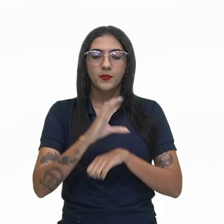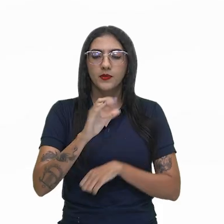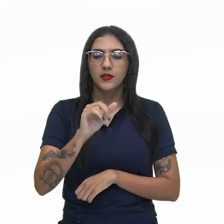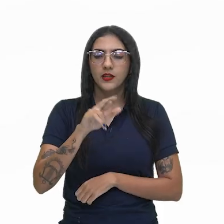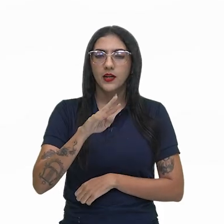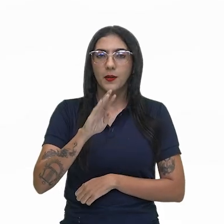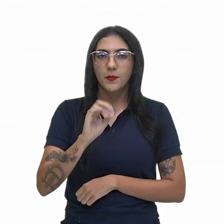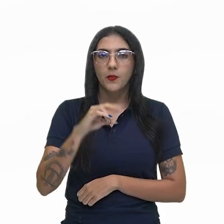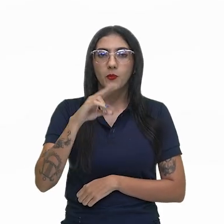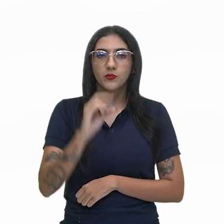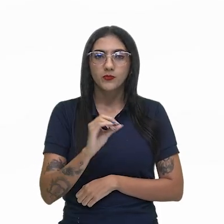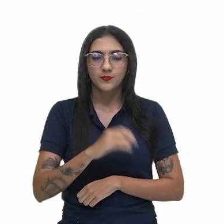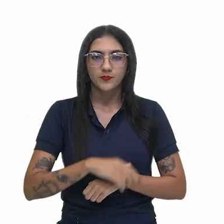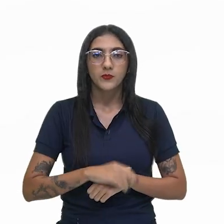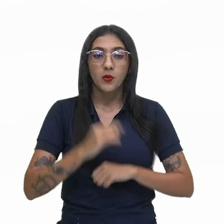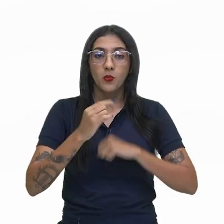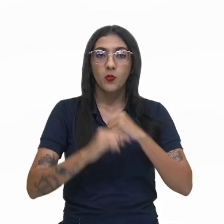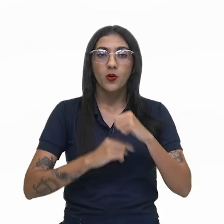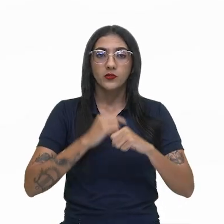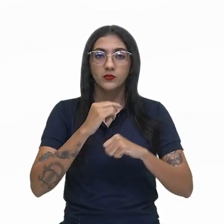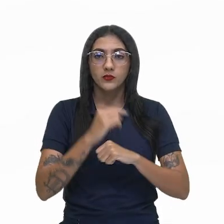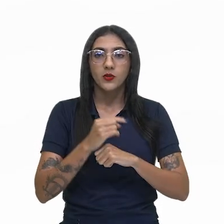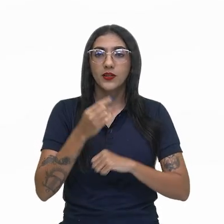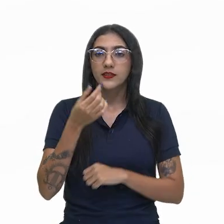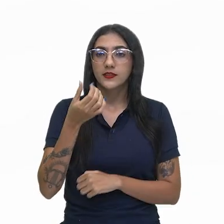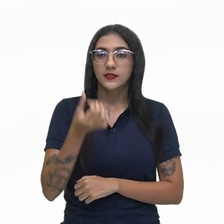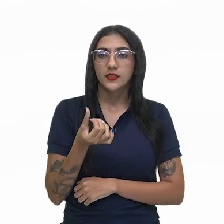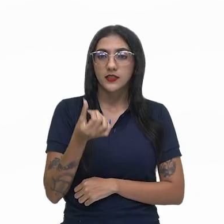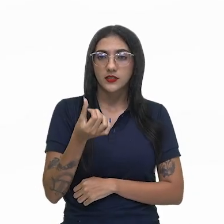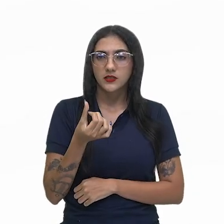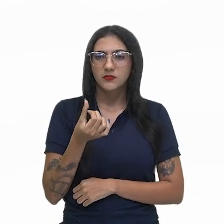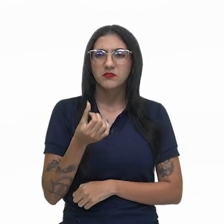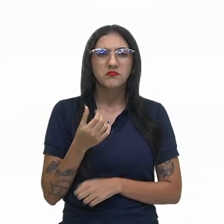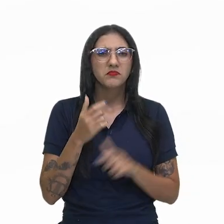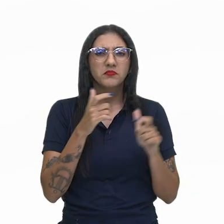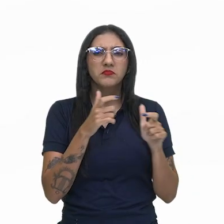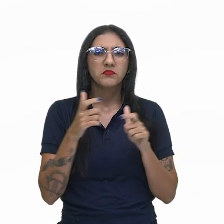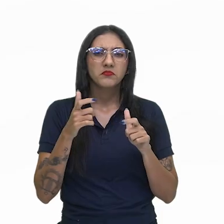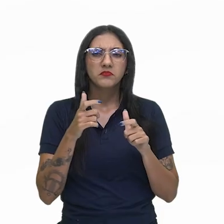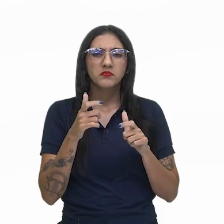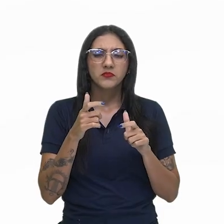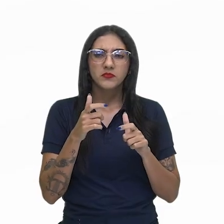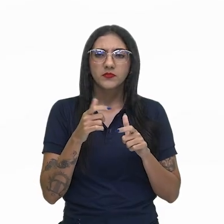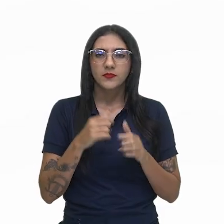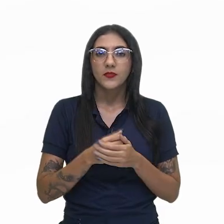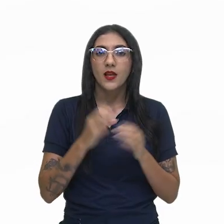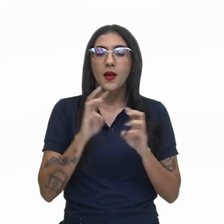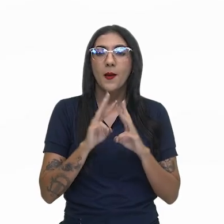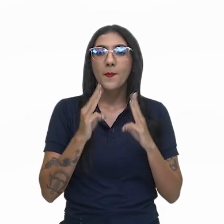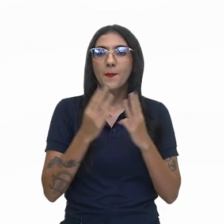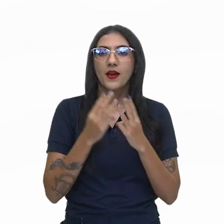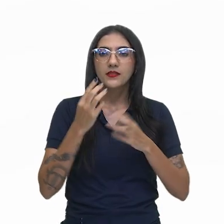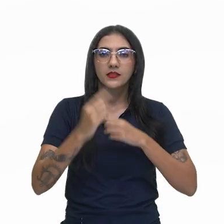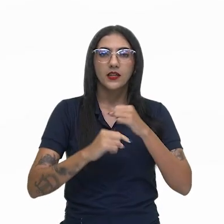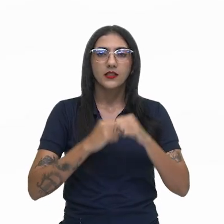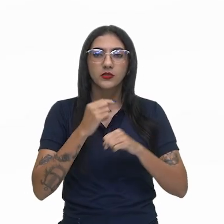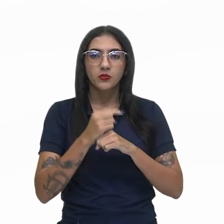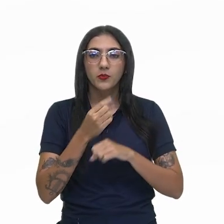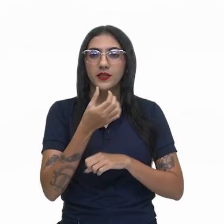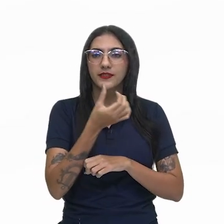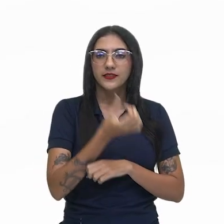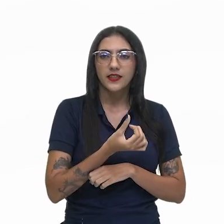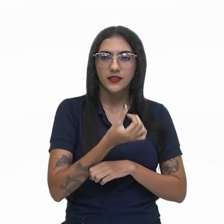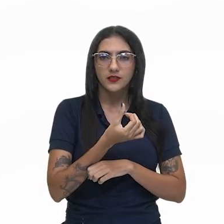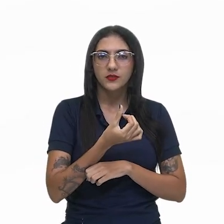é 6, correto? Da onde que eu extraí isso? Lá da tabela periódica. E se o número atômico dele